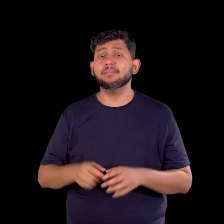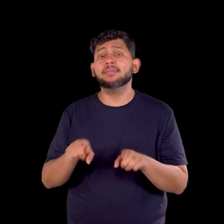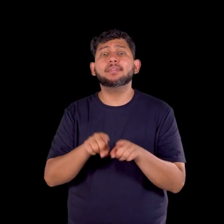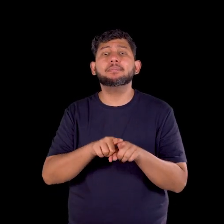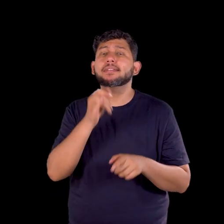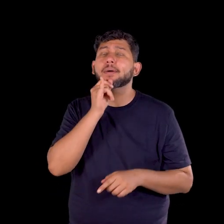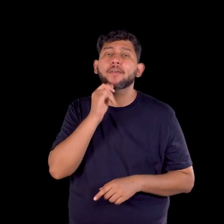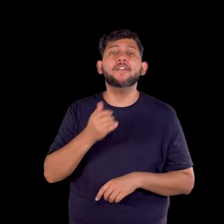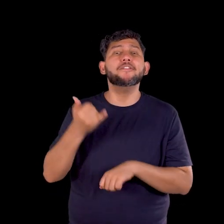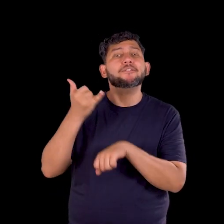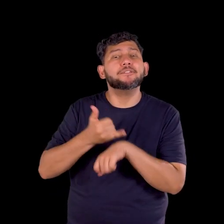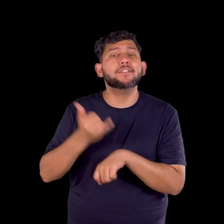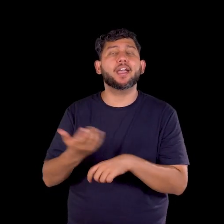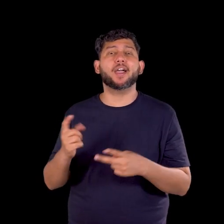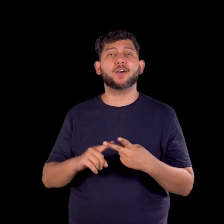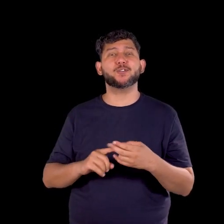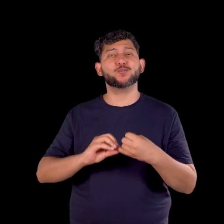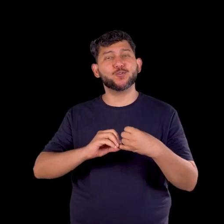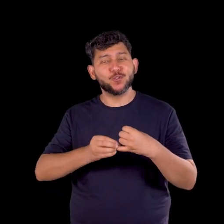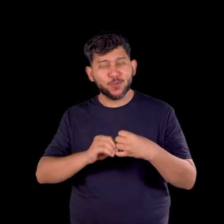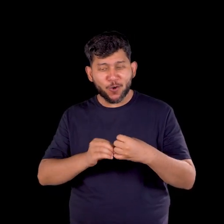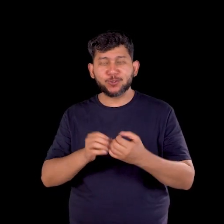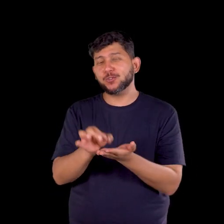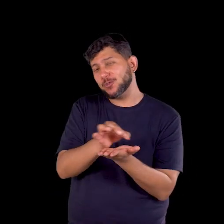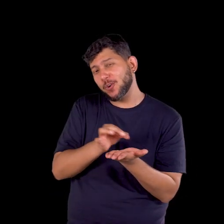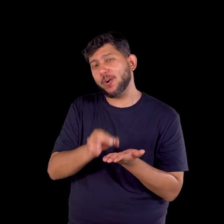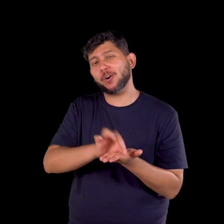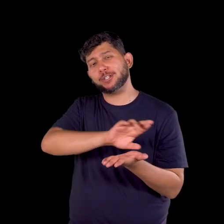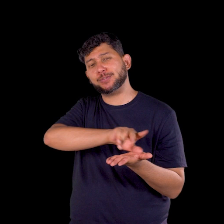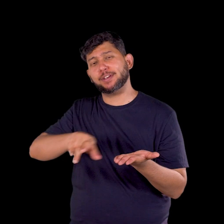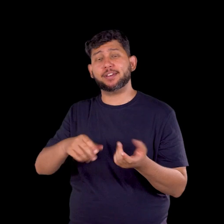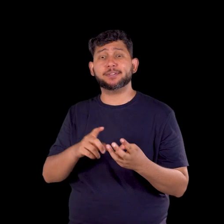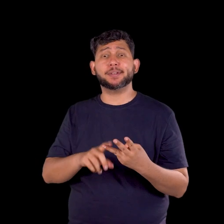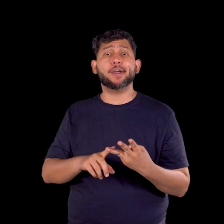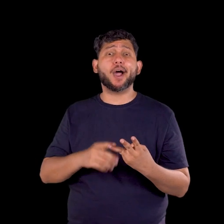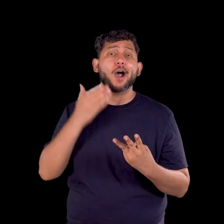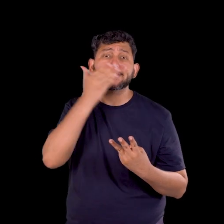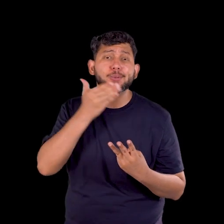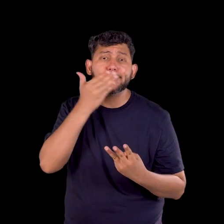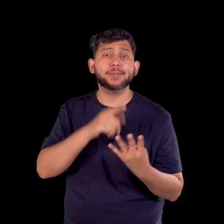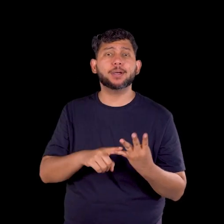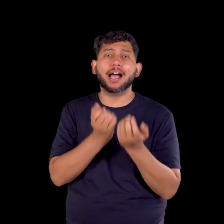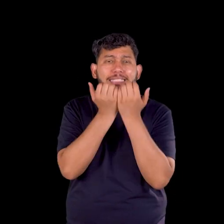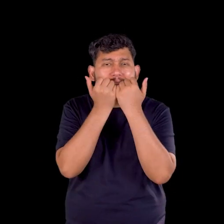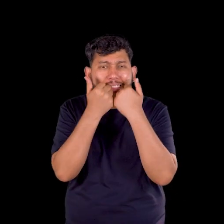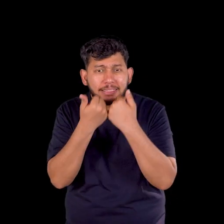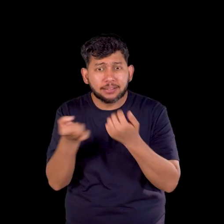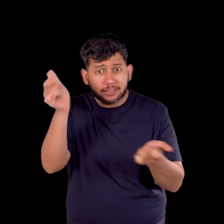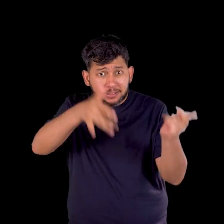o minério de ferro, a soja e grãos em geral, o açúcar e milho, entre